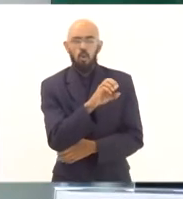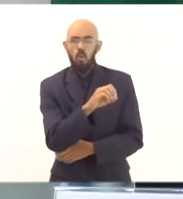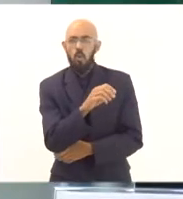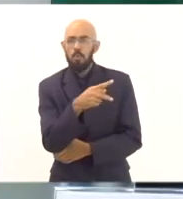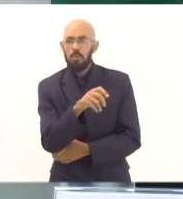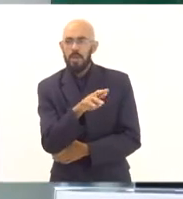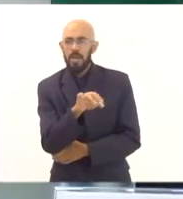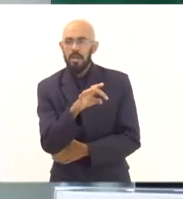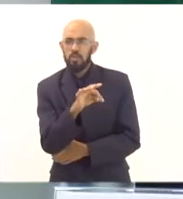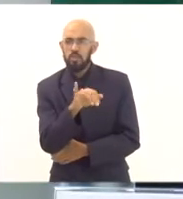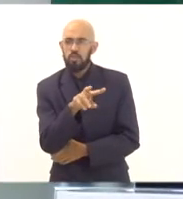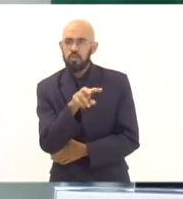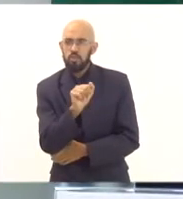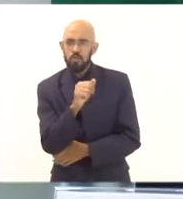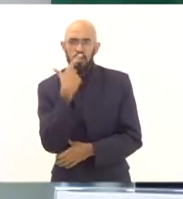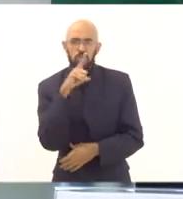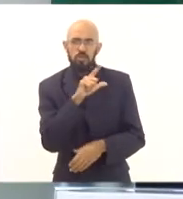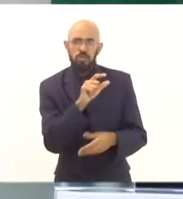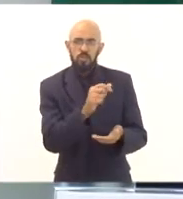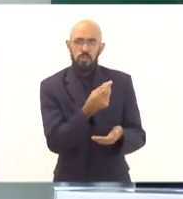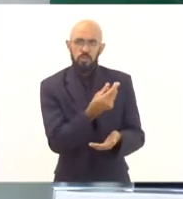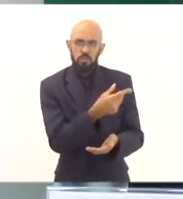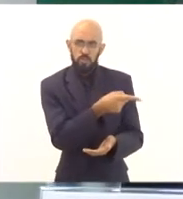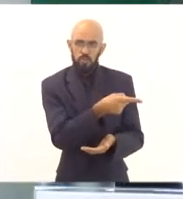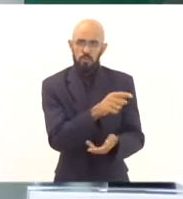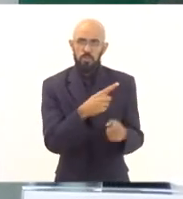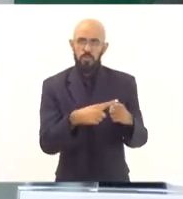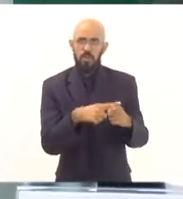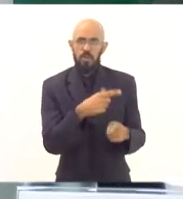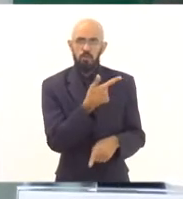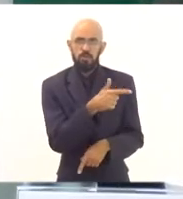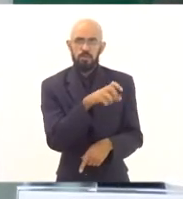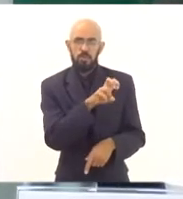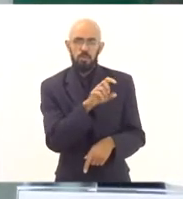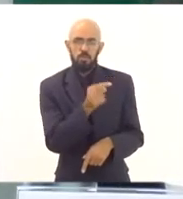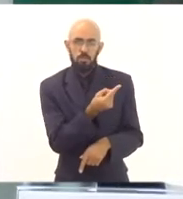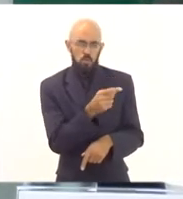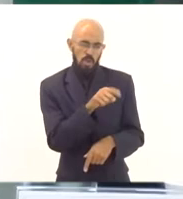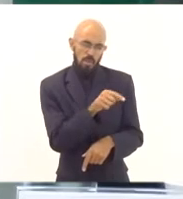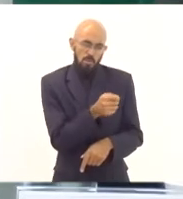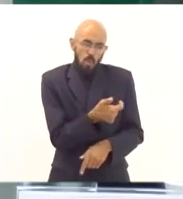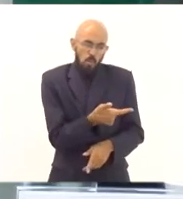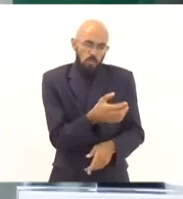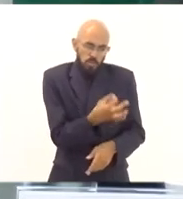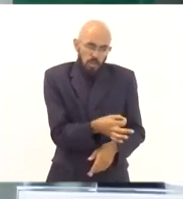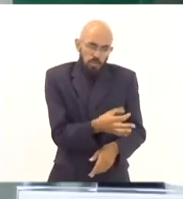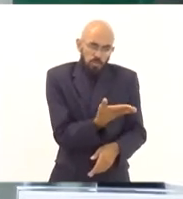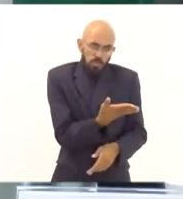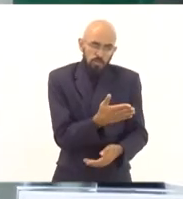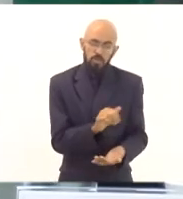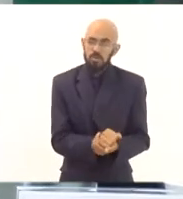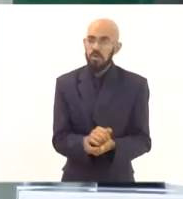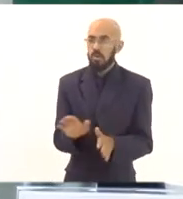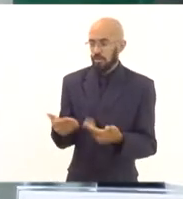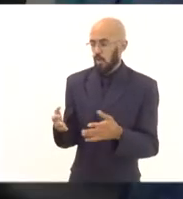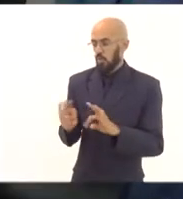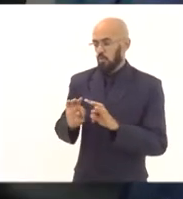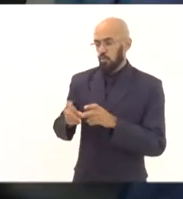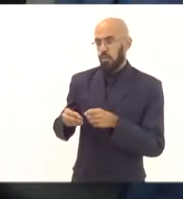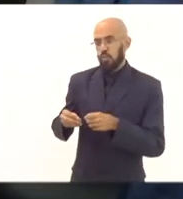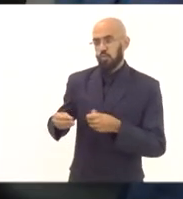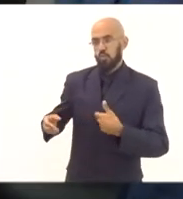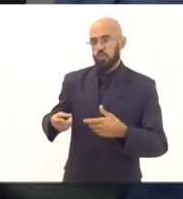tiveram para poder poderes crédito é 25 mil até baixo né assim a todo volume e